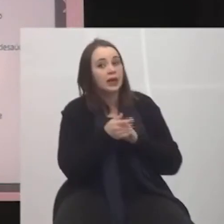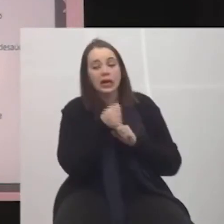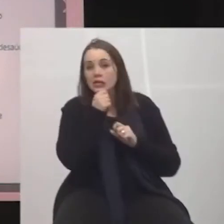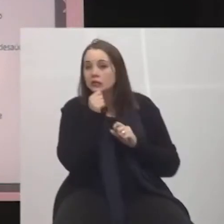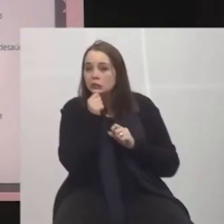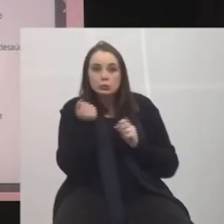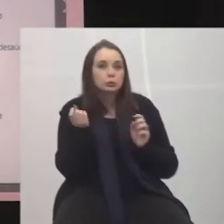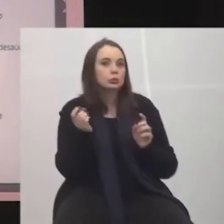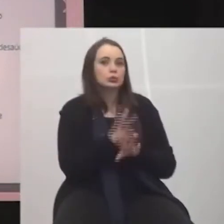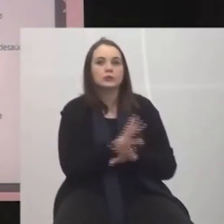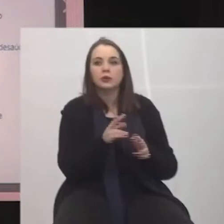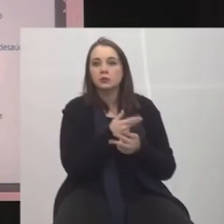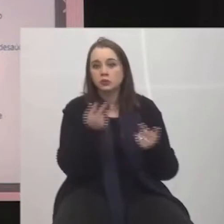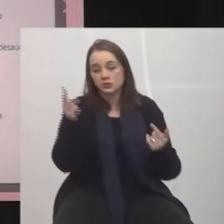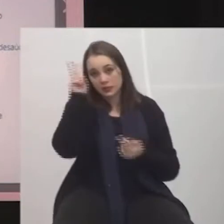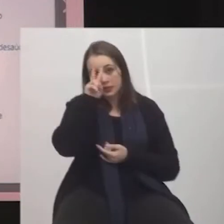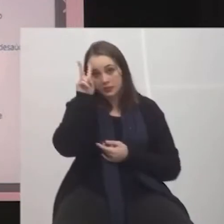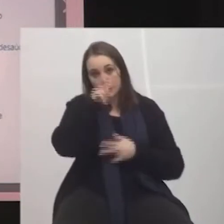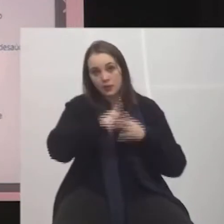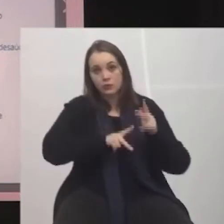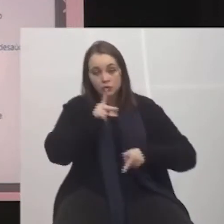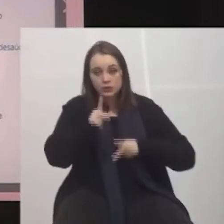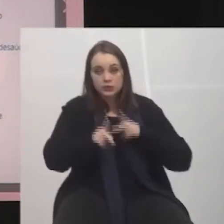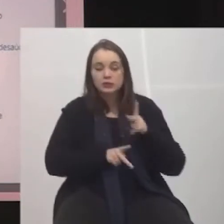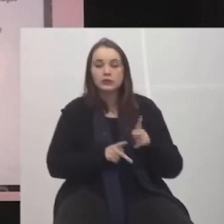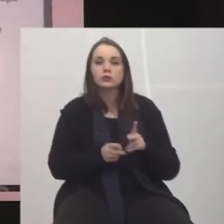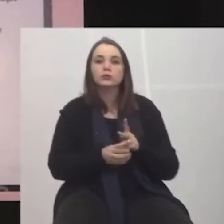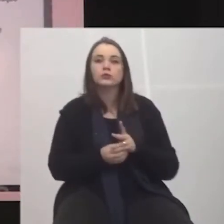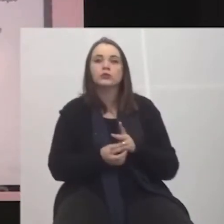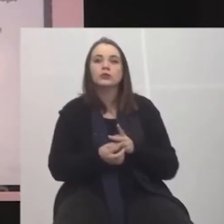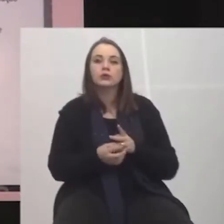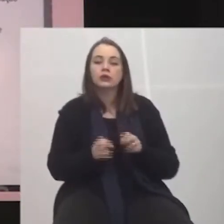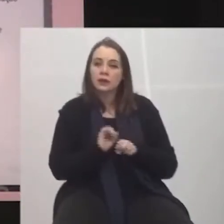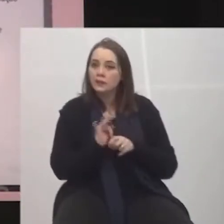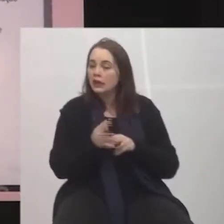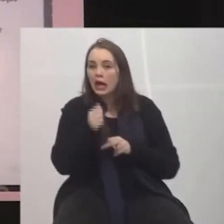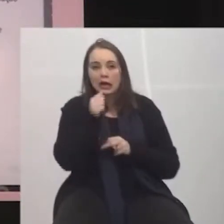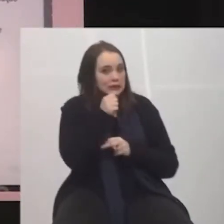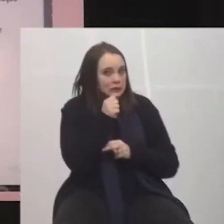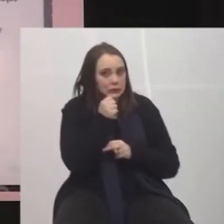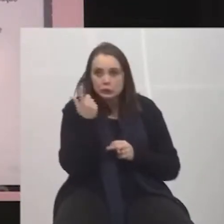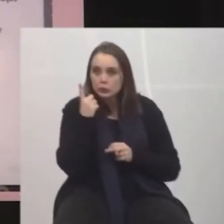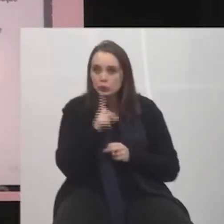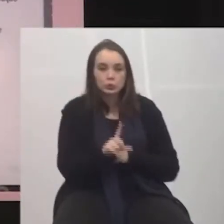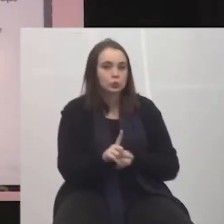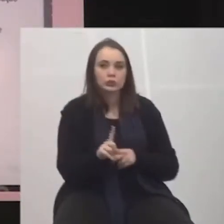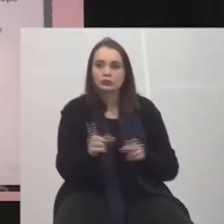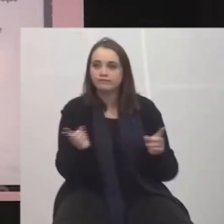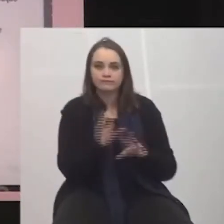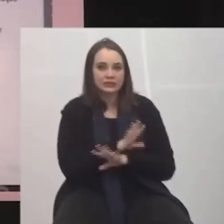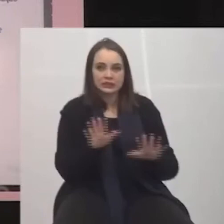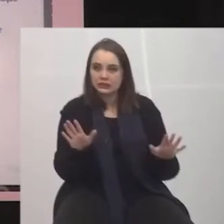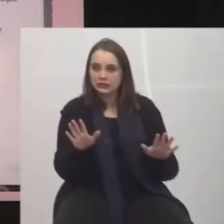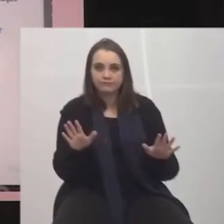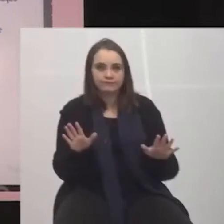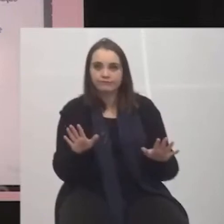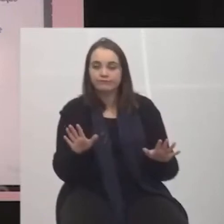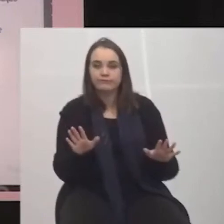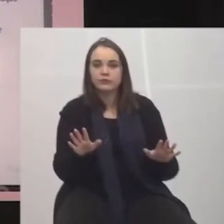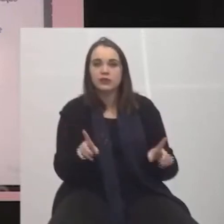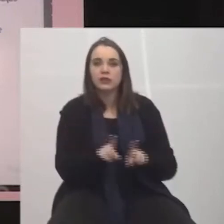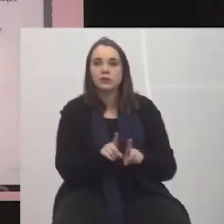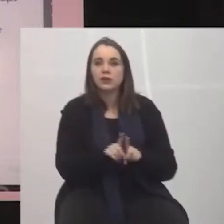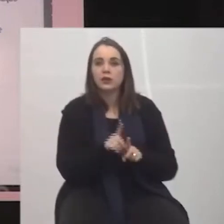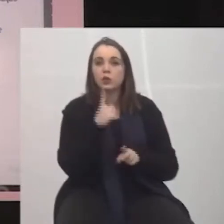Então algumas coisas para relembrar que ela não acabou e a gente ainda está está passando por ela. O 56,